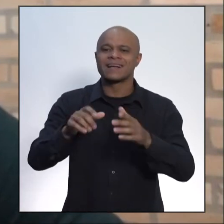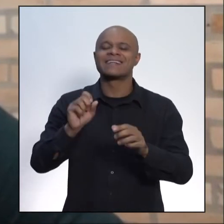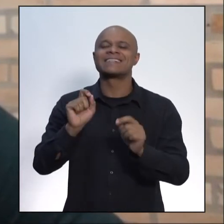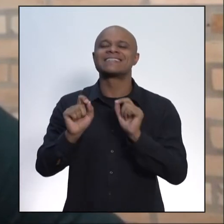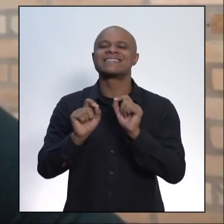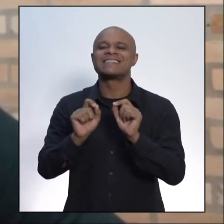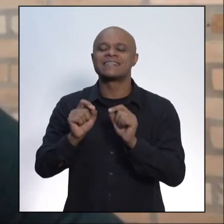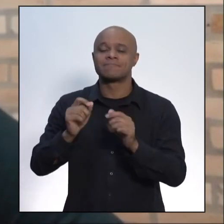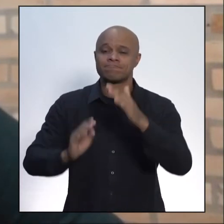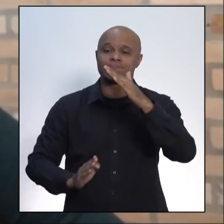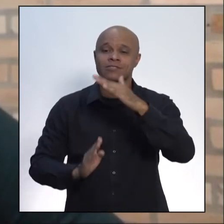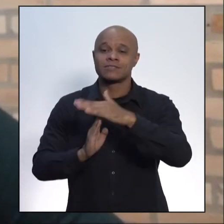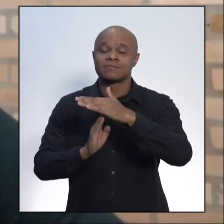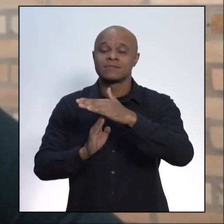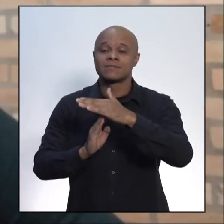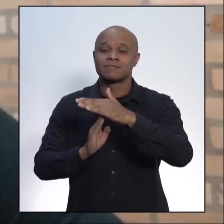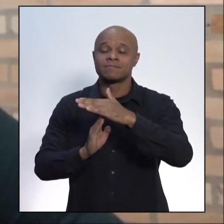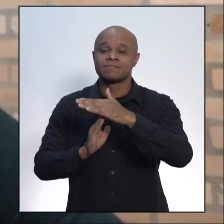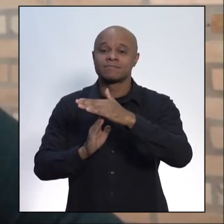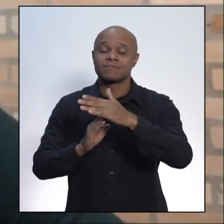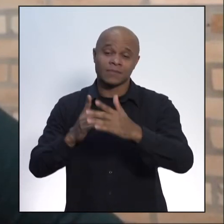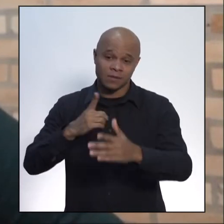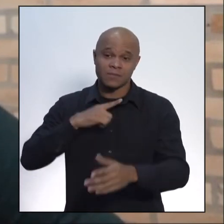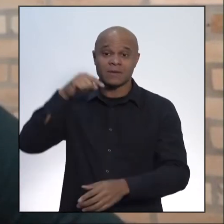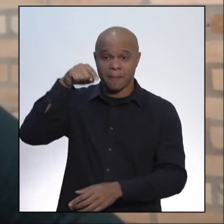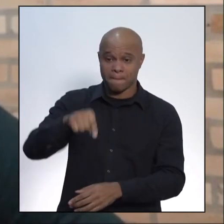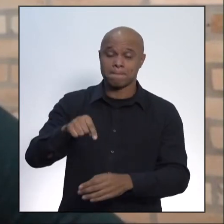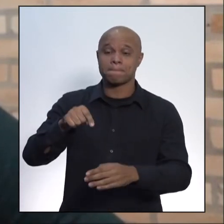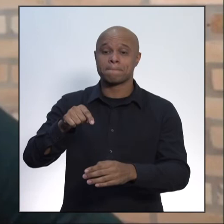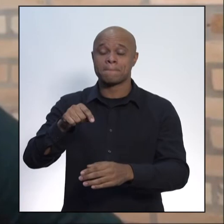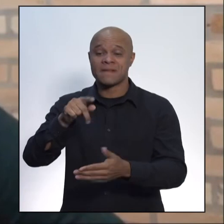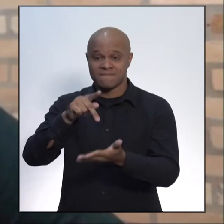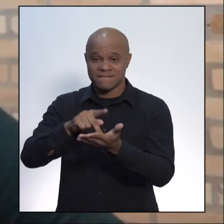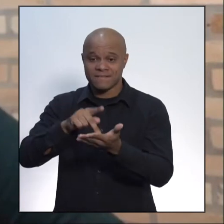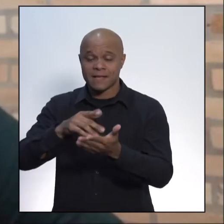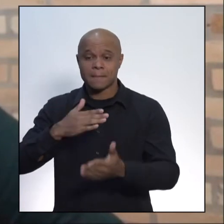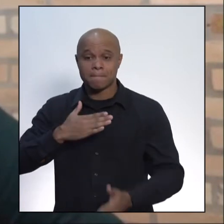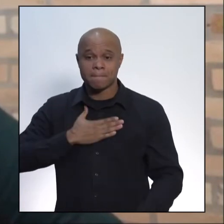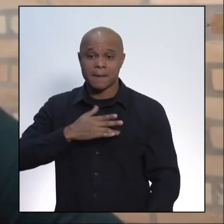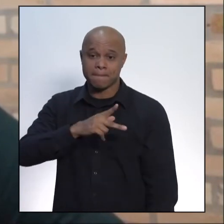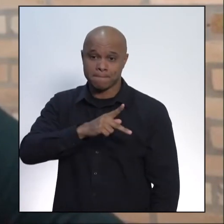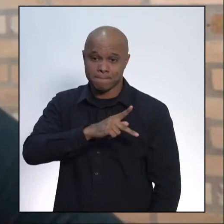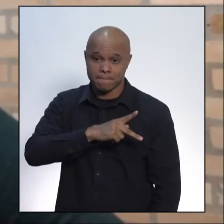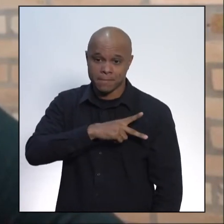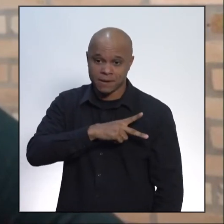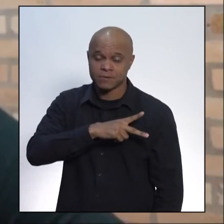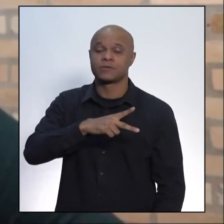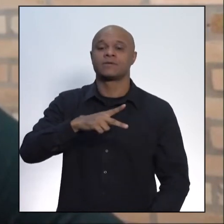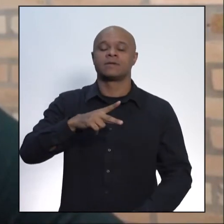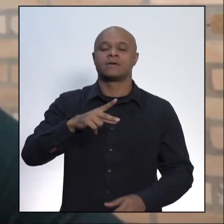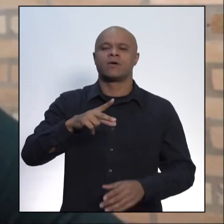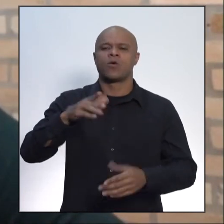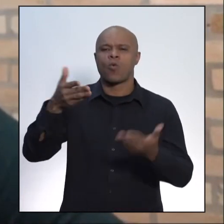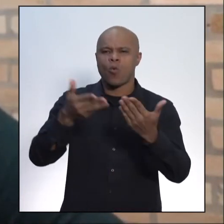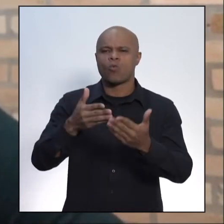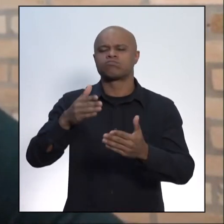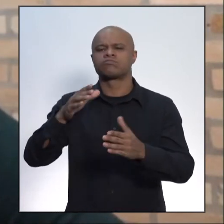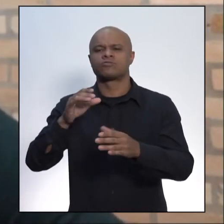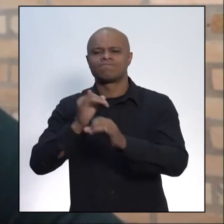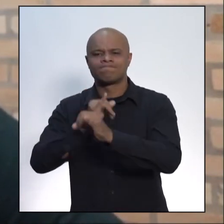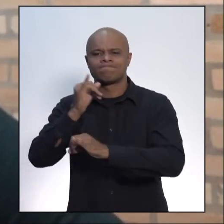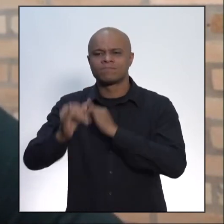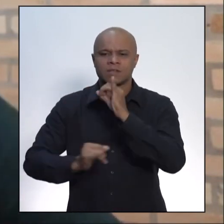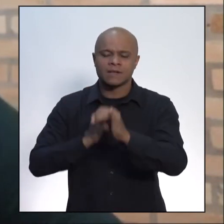as limitações que eu tenho dentro da minha realidade? Quais são as limitações que nós temos hoje dentro dessa realidade